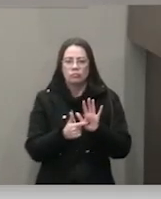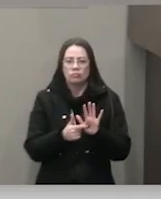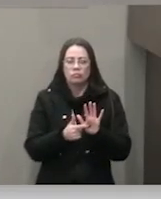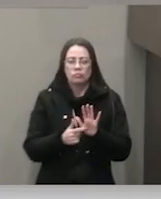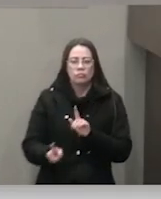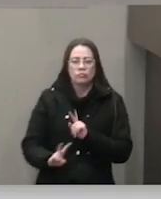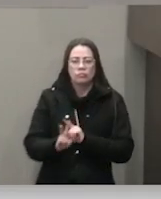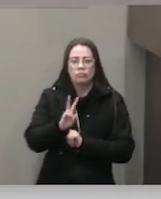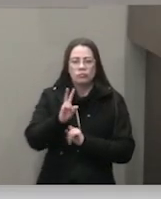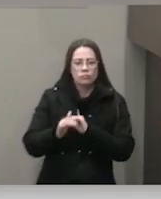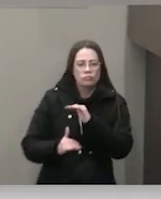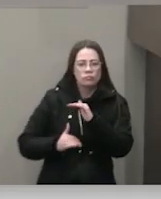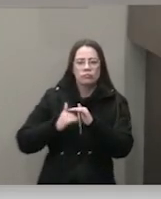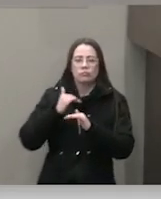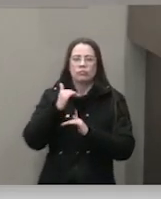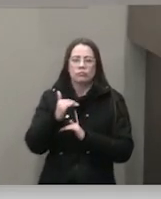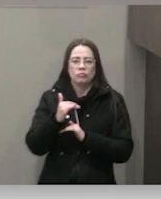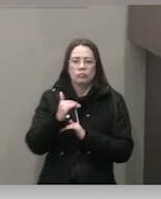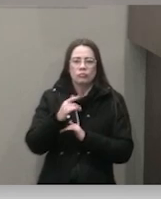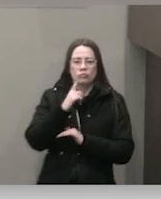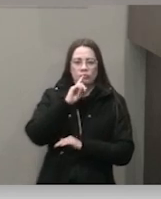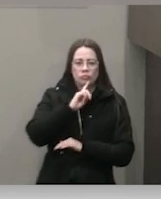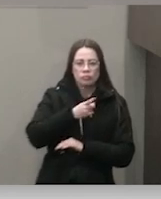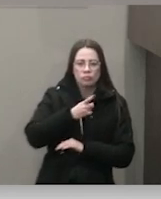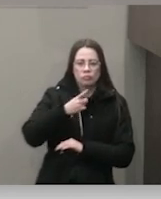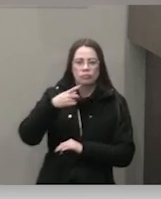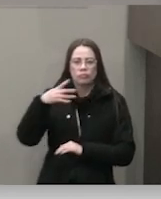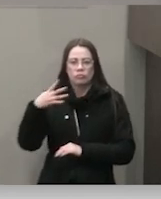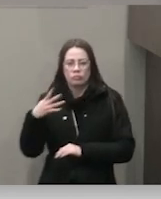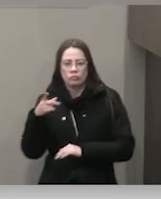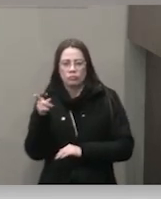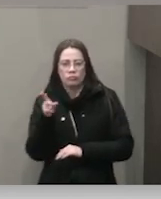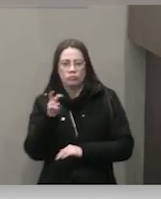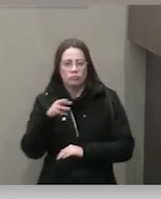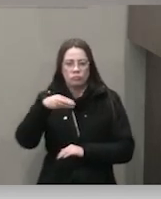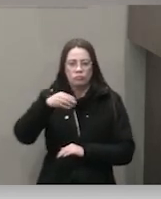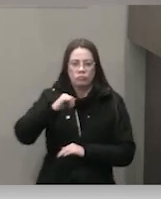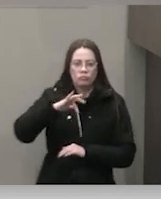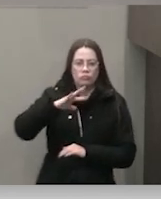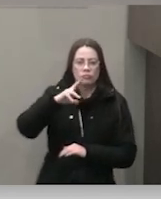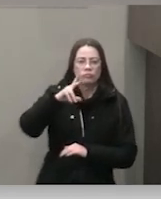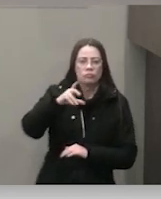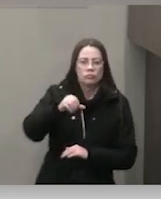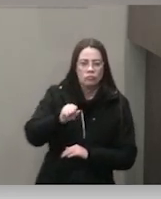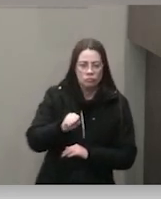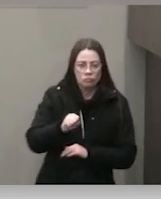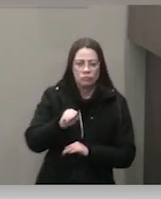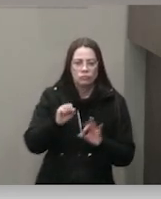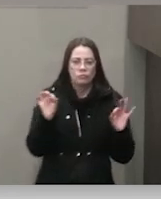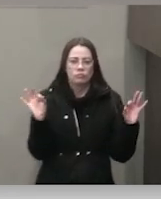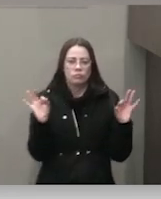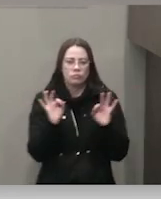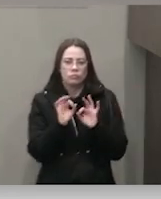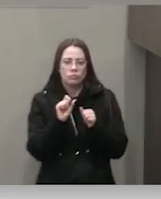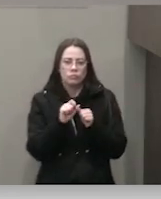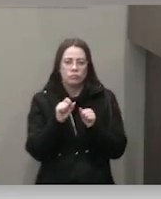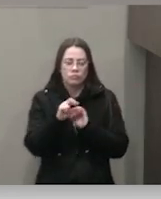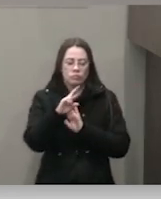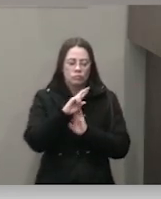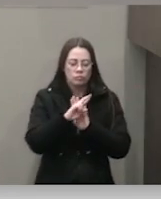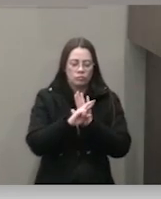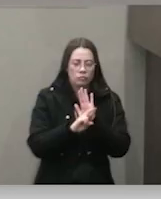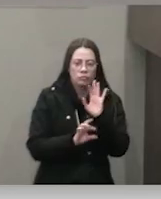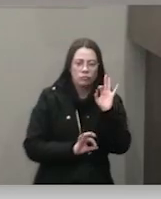já vai subindo para 4, pode chegar a 15 milhões. E que, se nada for feito para regularizar,